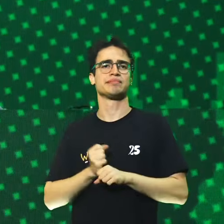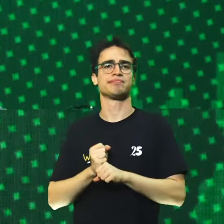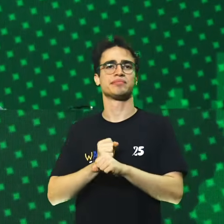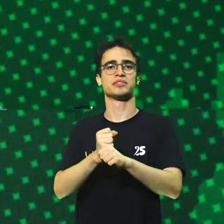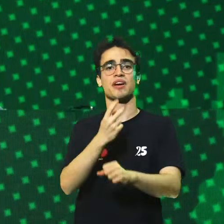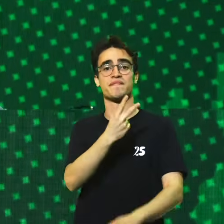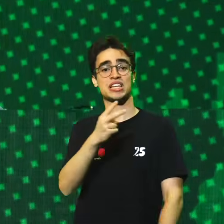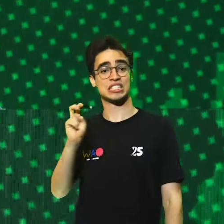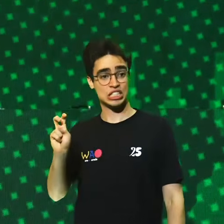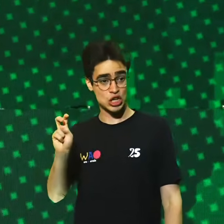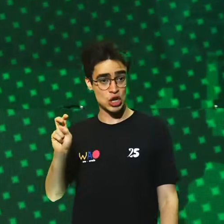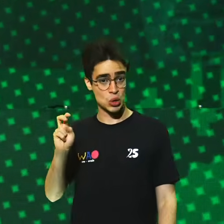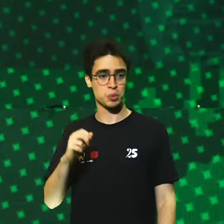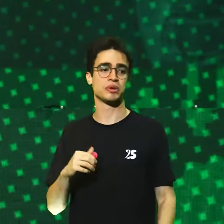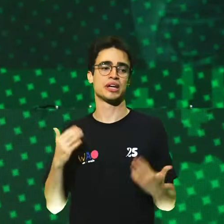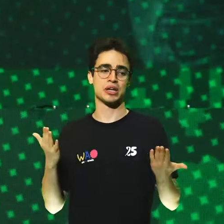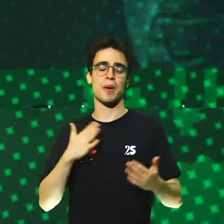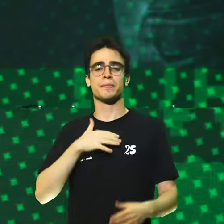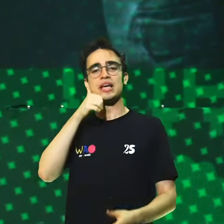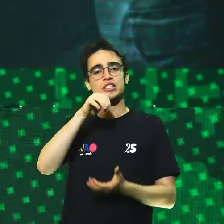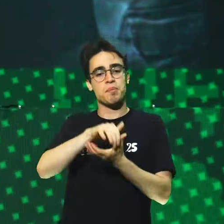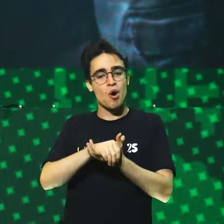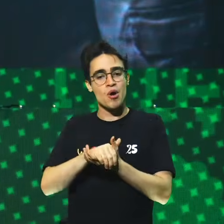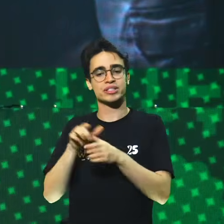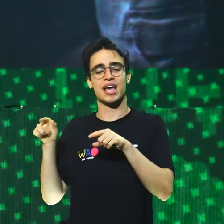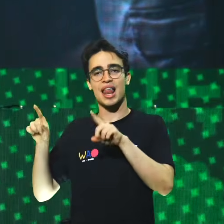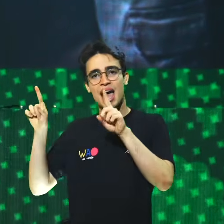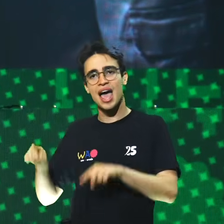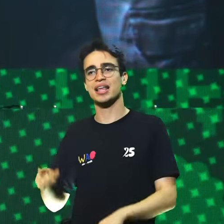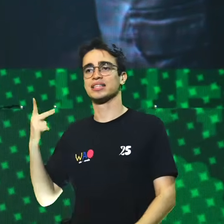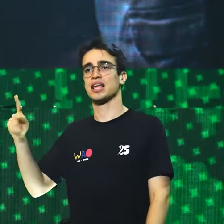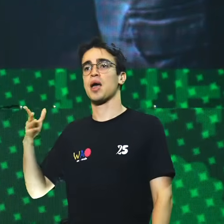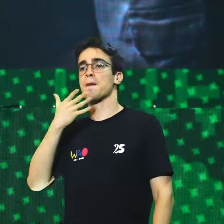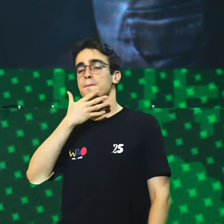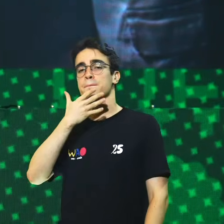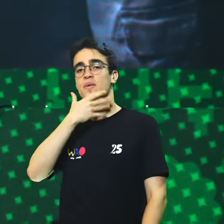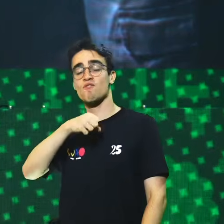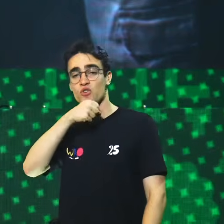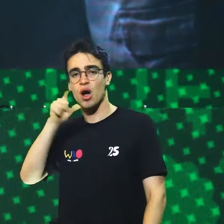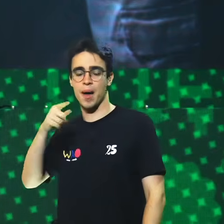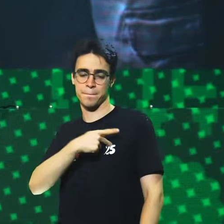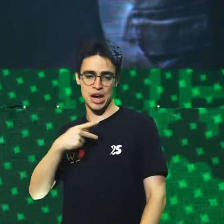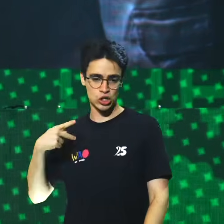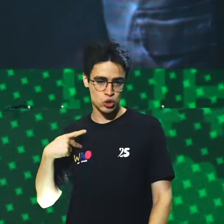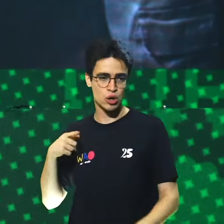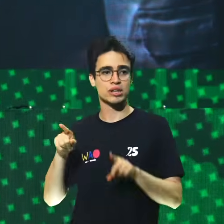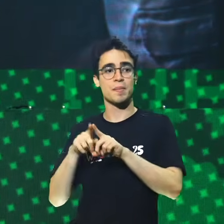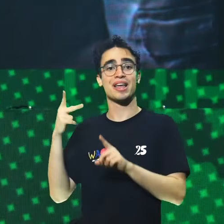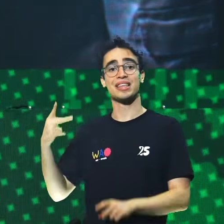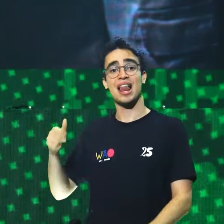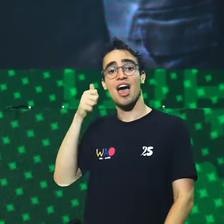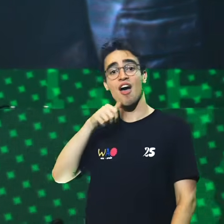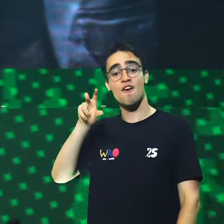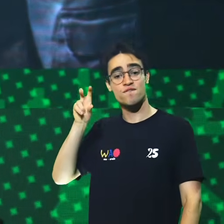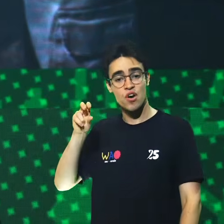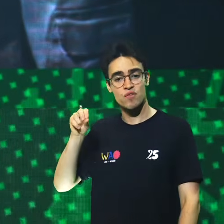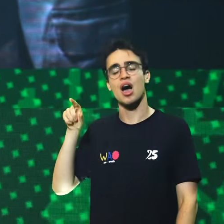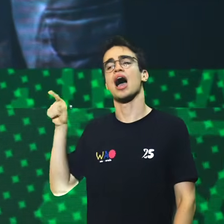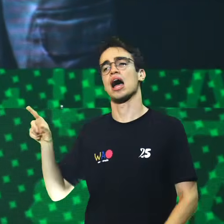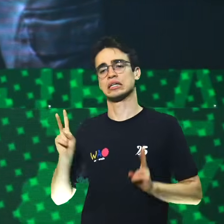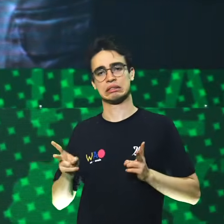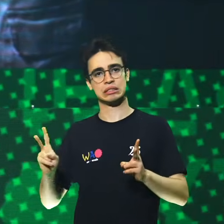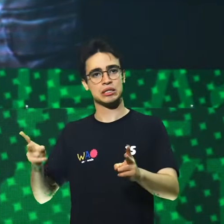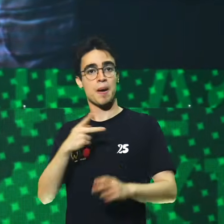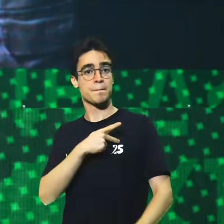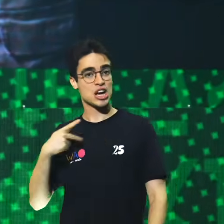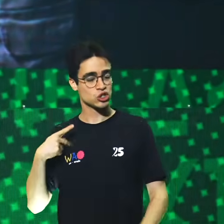25 anos. Na verdade, a minha esposa é neta de pastor, filha de pastor. A avó dela ainda continua pastoreando, ela